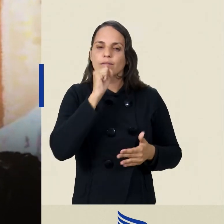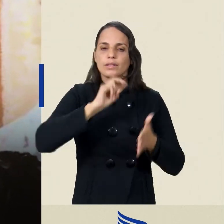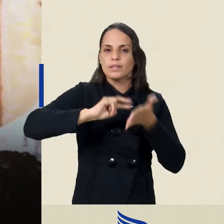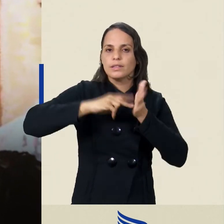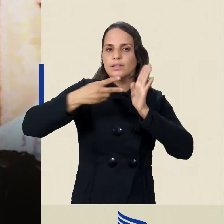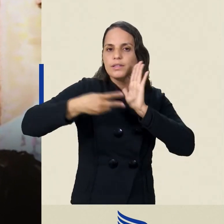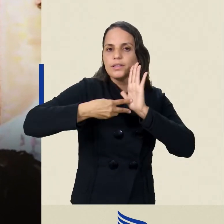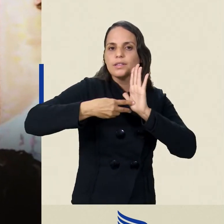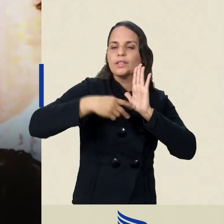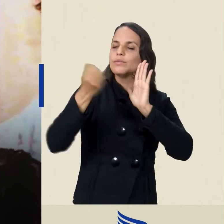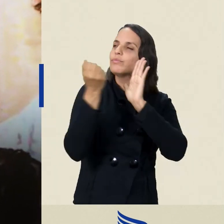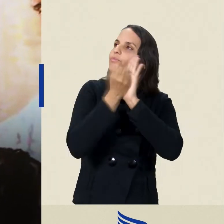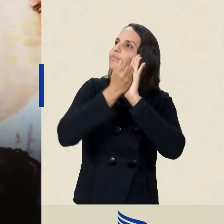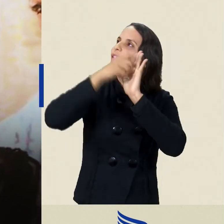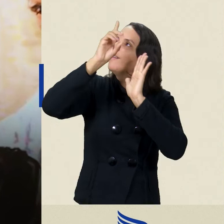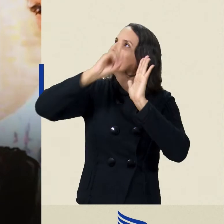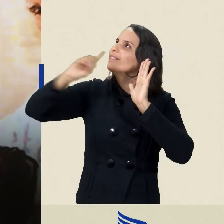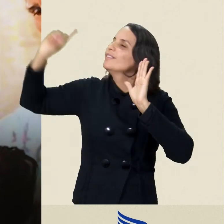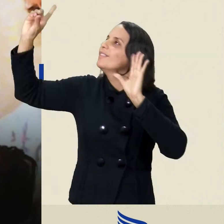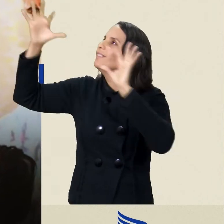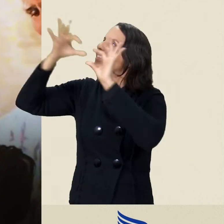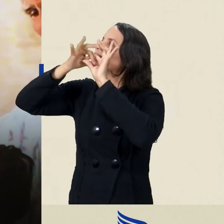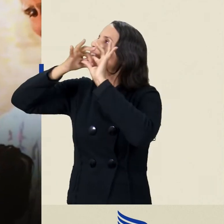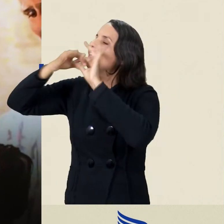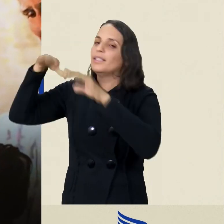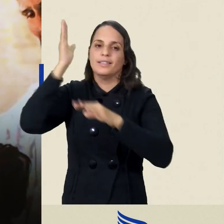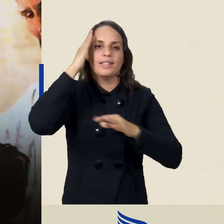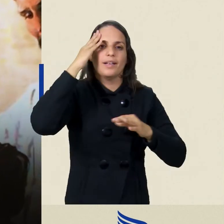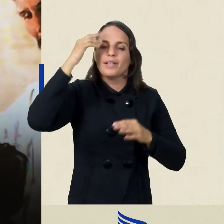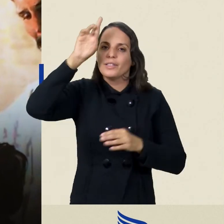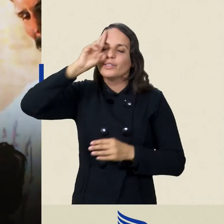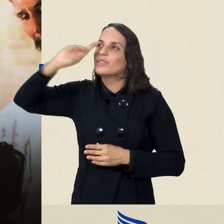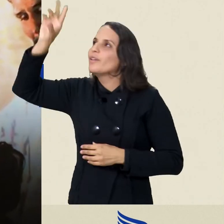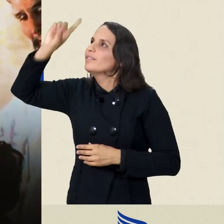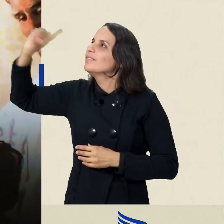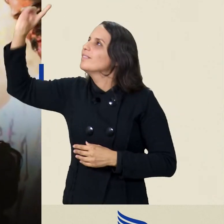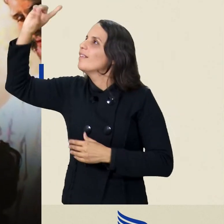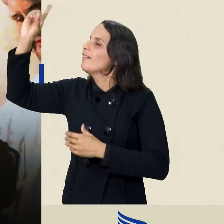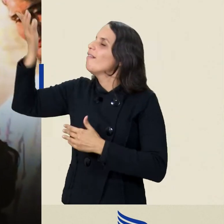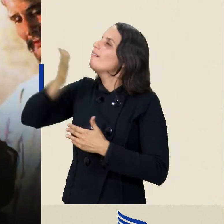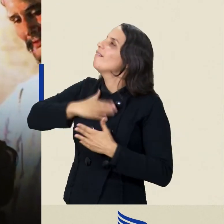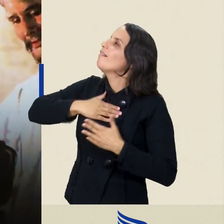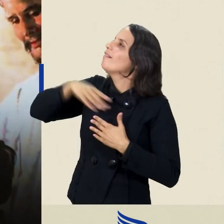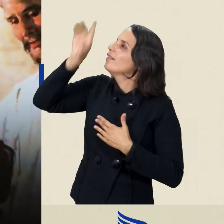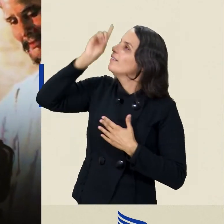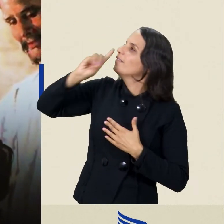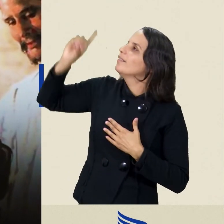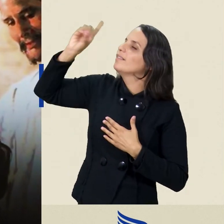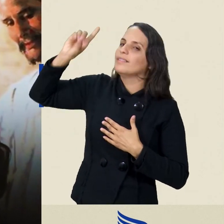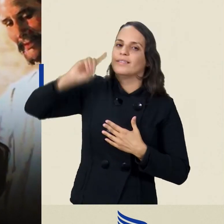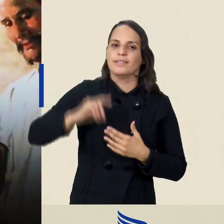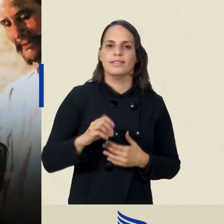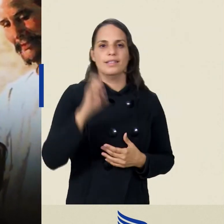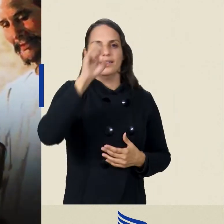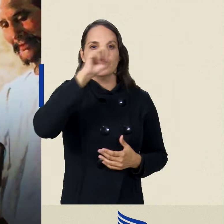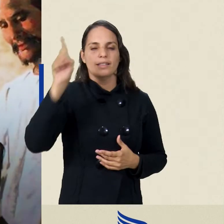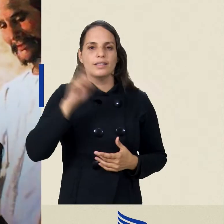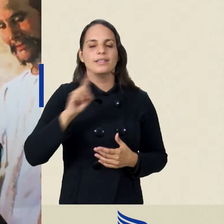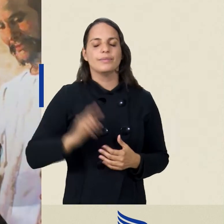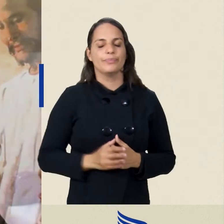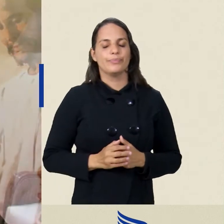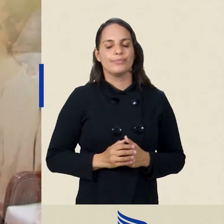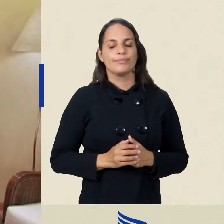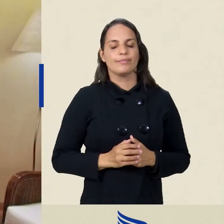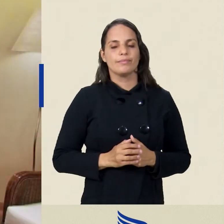mim e vós, para que saibais que eu sou o Senhor, vosso Deus. Ezequiel 20, 12 e